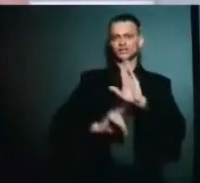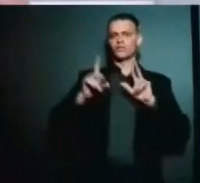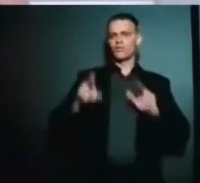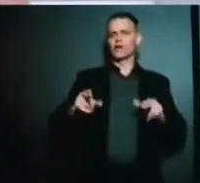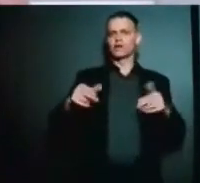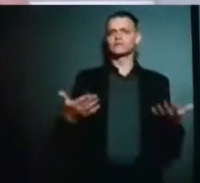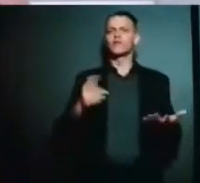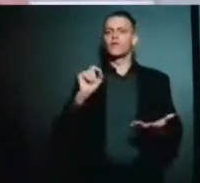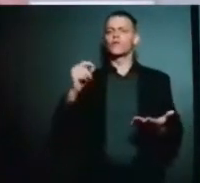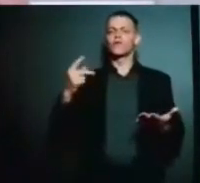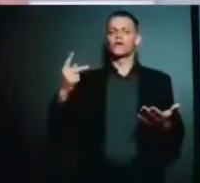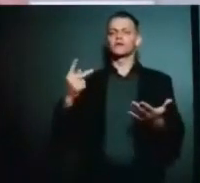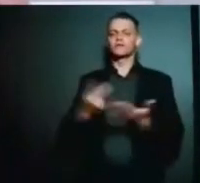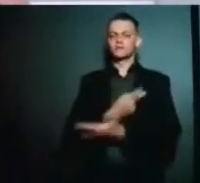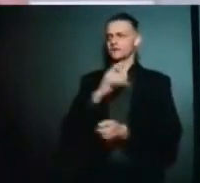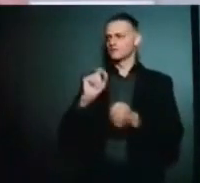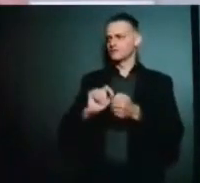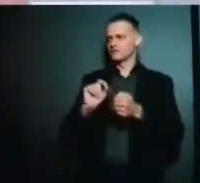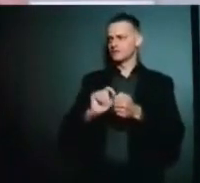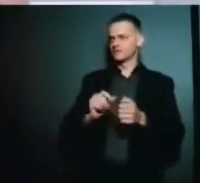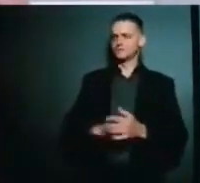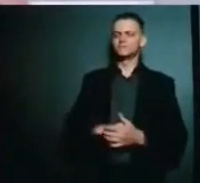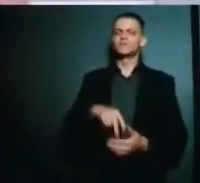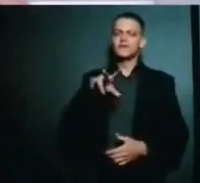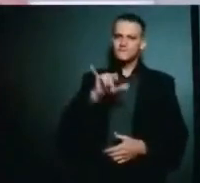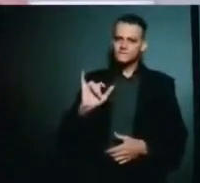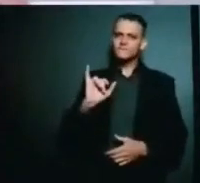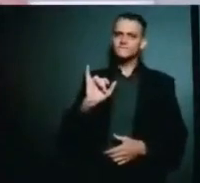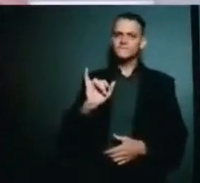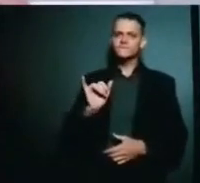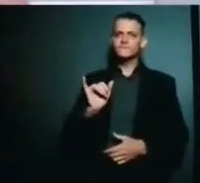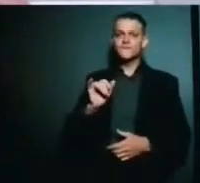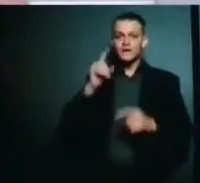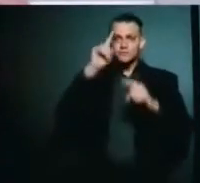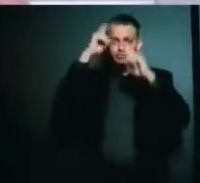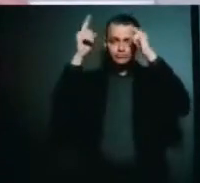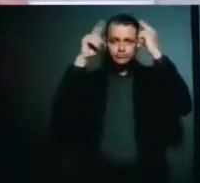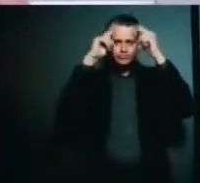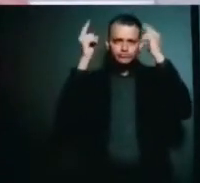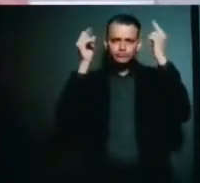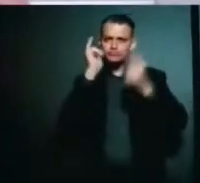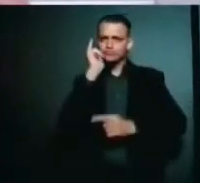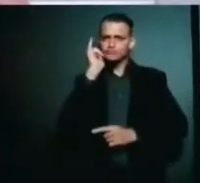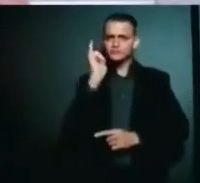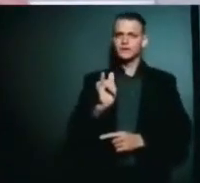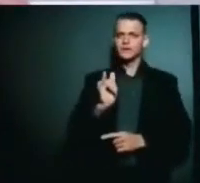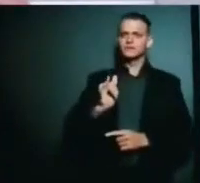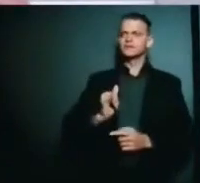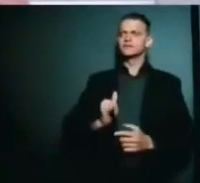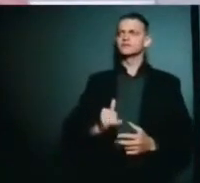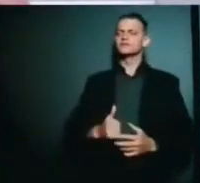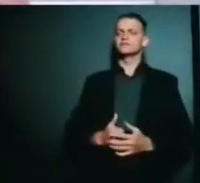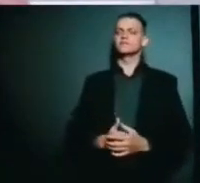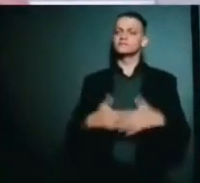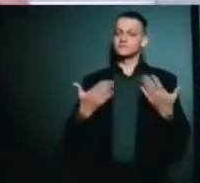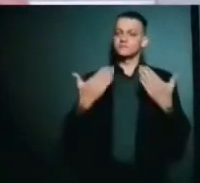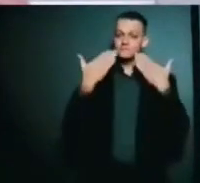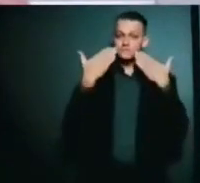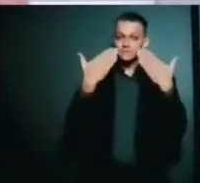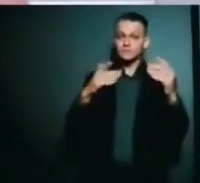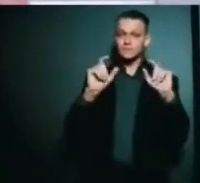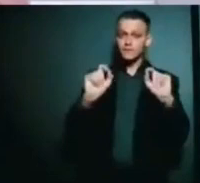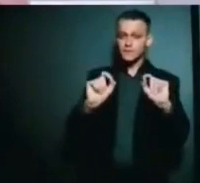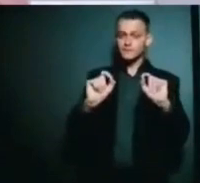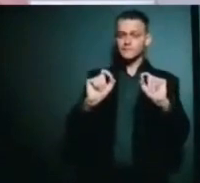o que ela vai fazer ali? Ela vai ter que inventar alguma coisa para dar resposta para o eleitor. Então, apresentam sucessivo